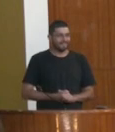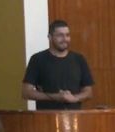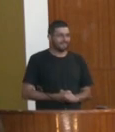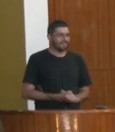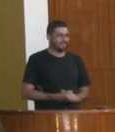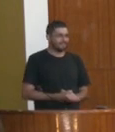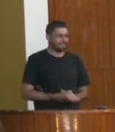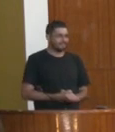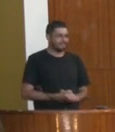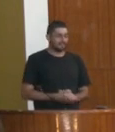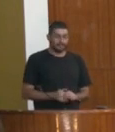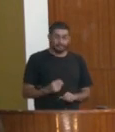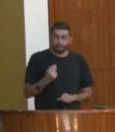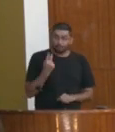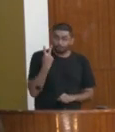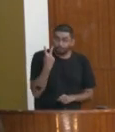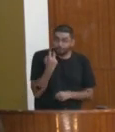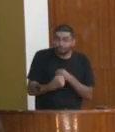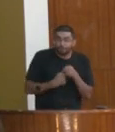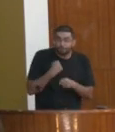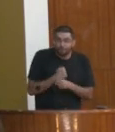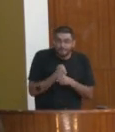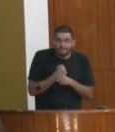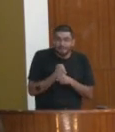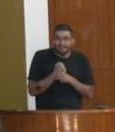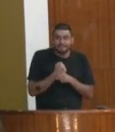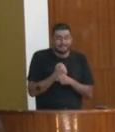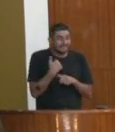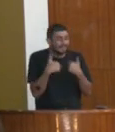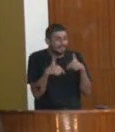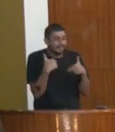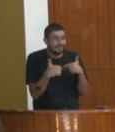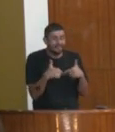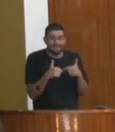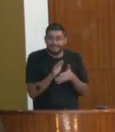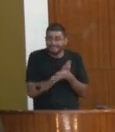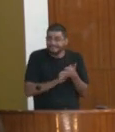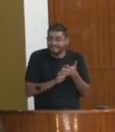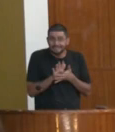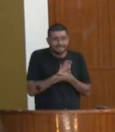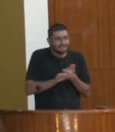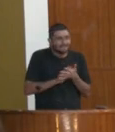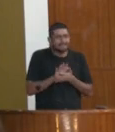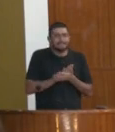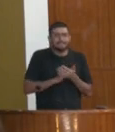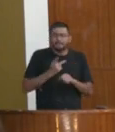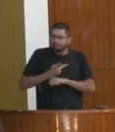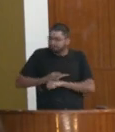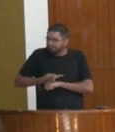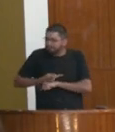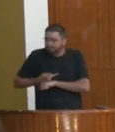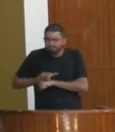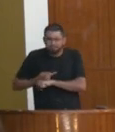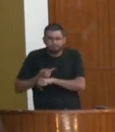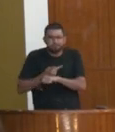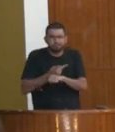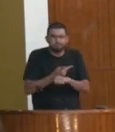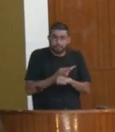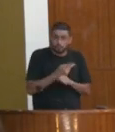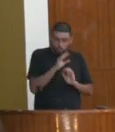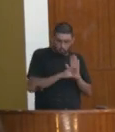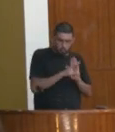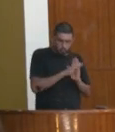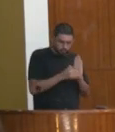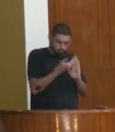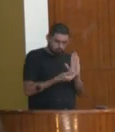Nossa, passei 2 anos desempregado, entendeu? Procurando emprego, porque você é muito qualificado, você é muito qualificado.